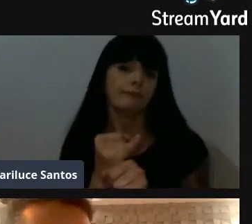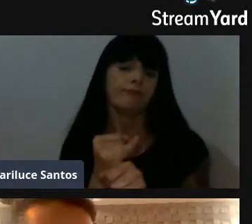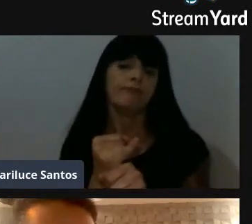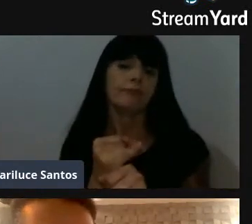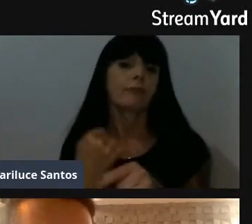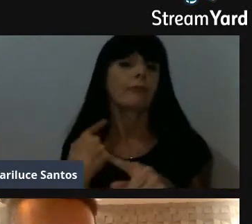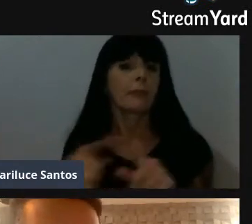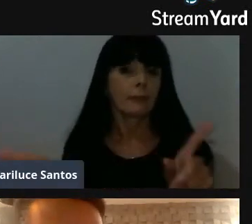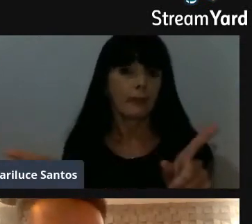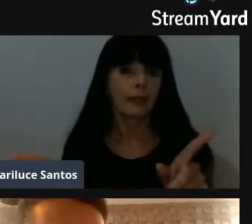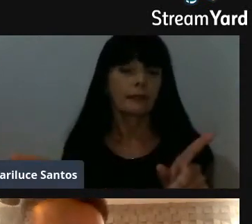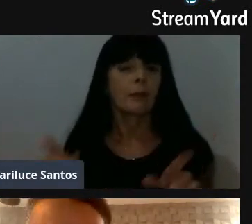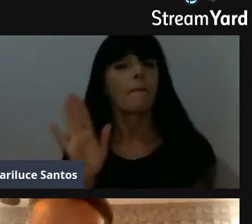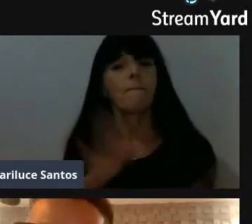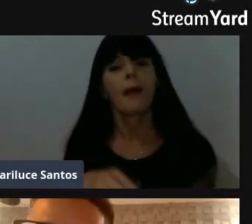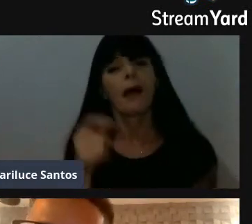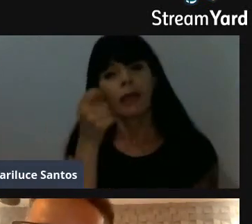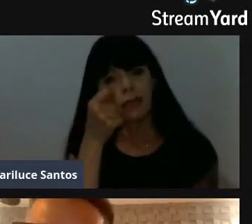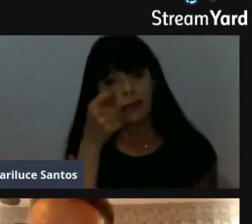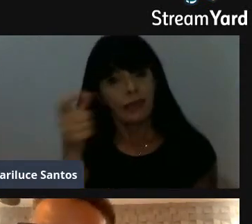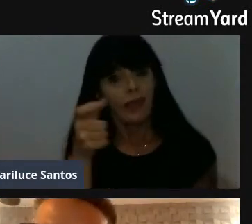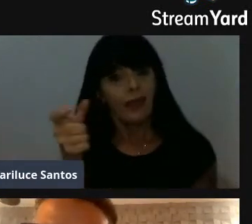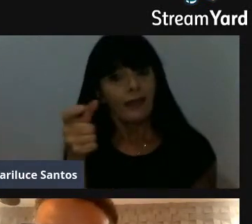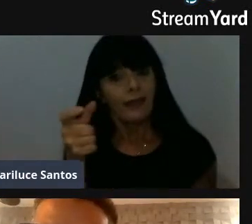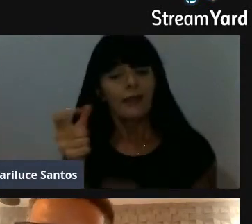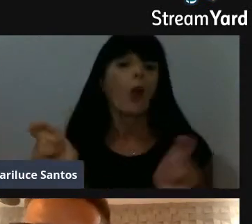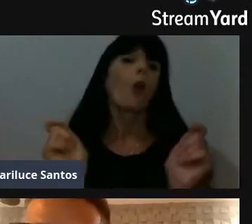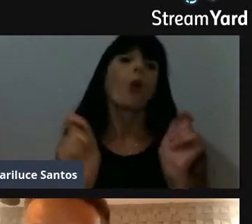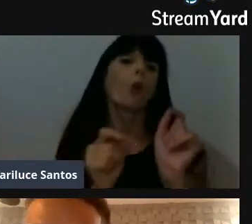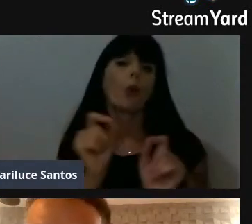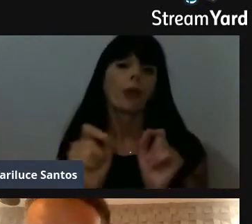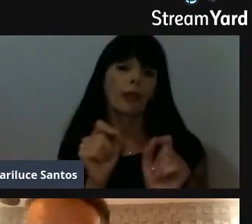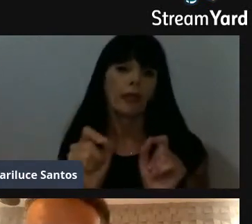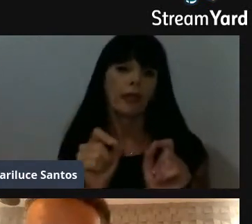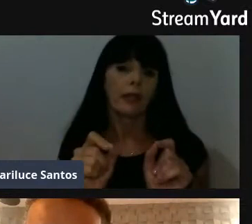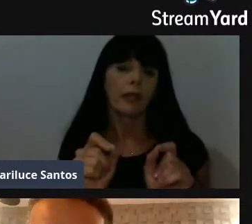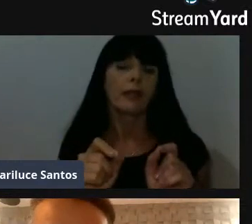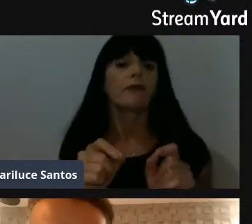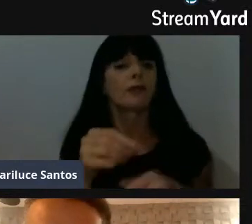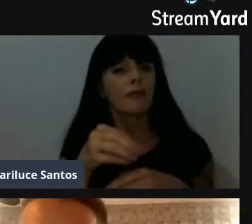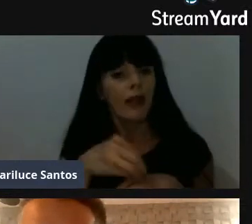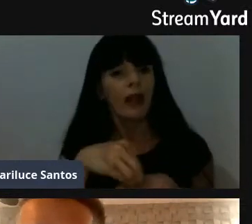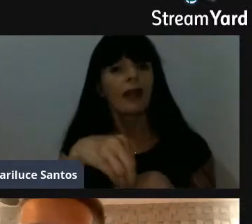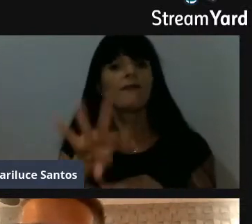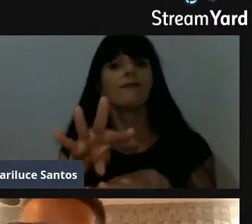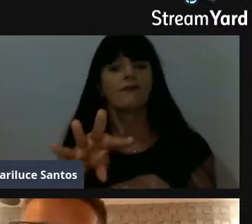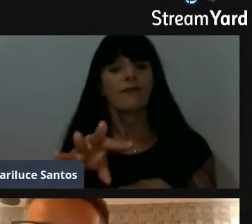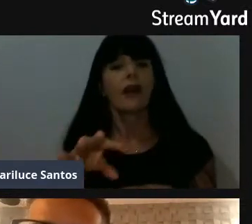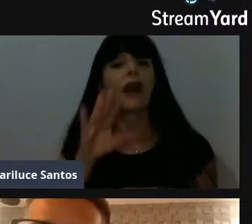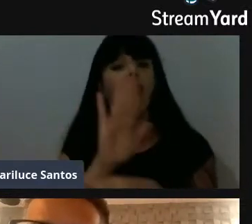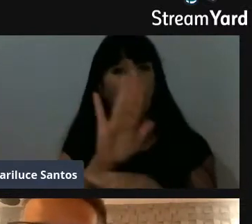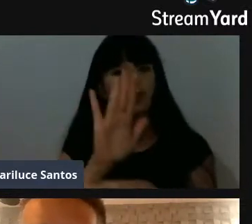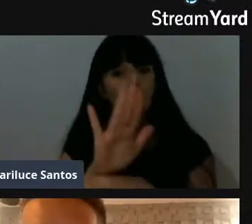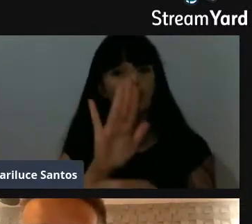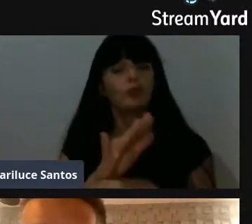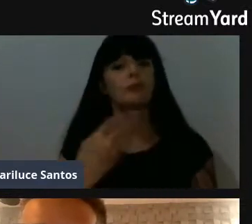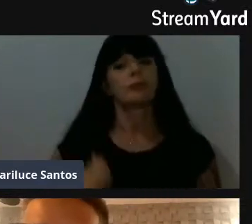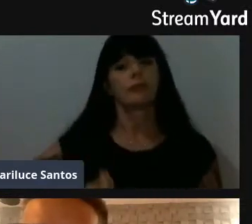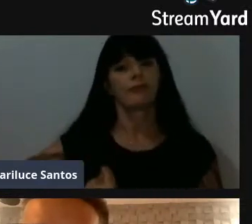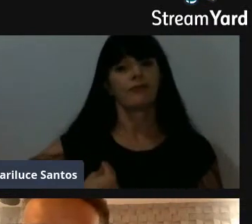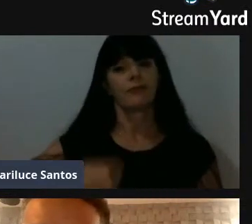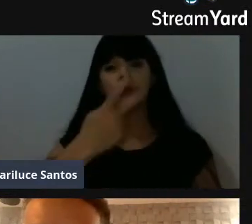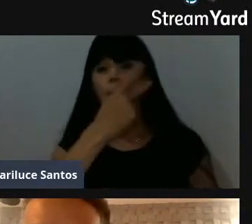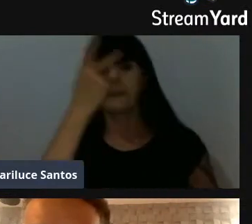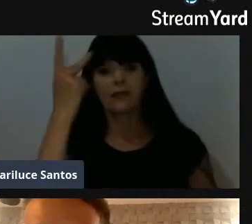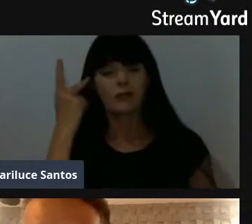mas a parte interessante é essa, você ter o poder de entregar um produto que vai agregar na vida das pessoas, que vai levar conhecimento, que vai trazer